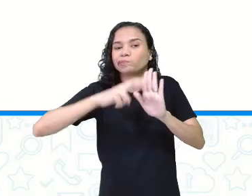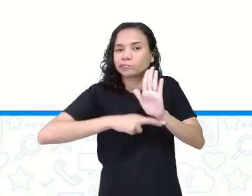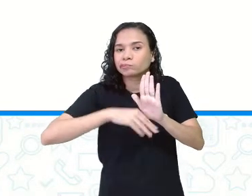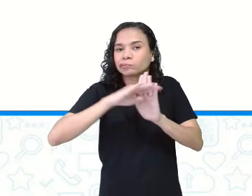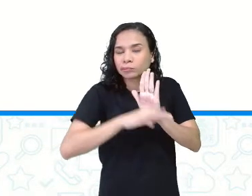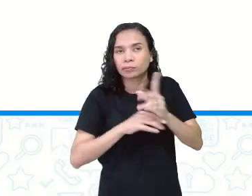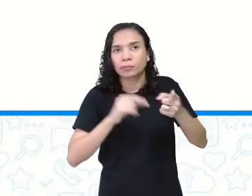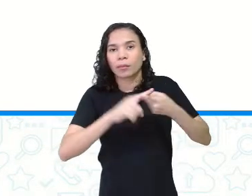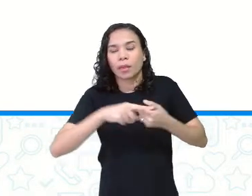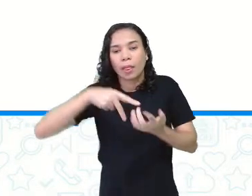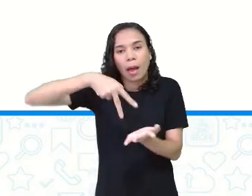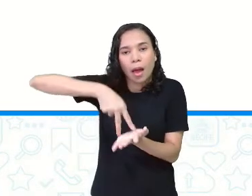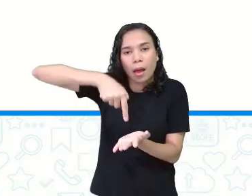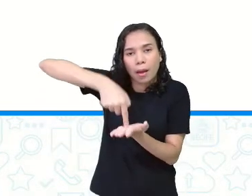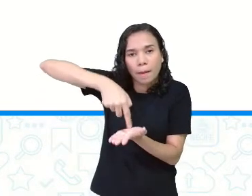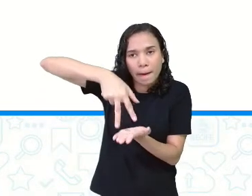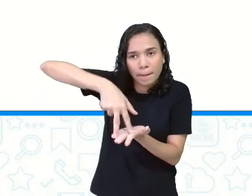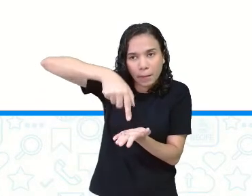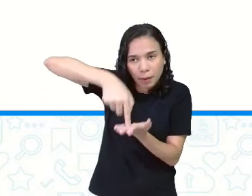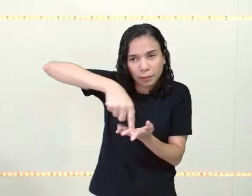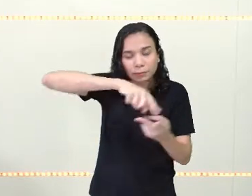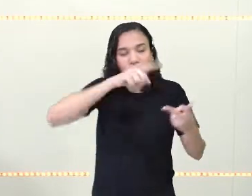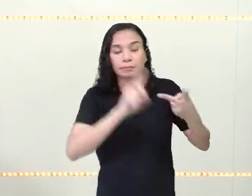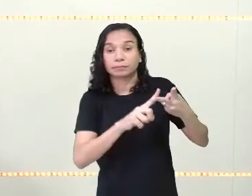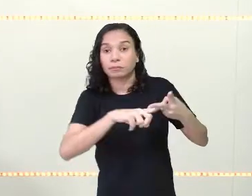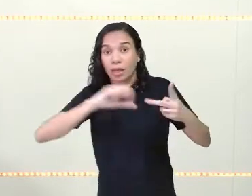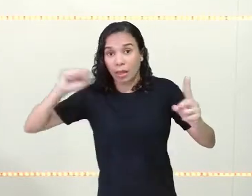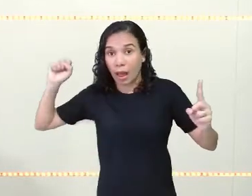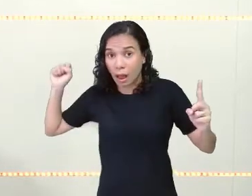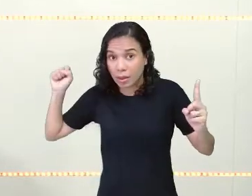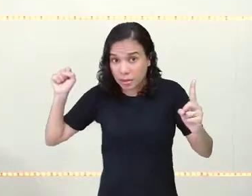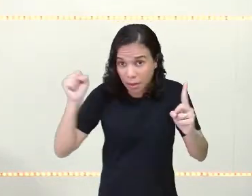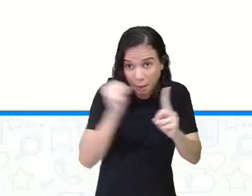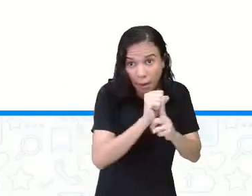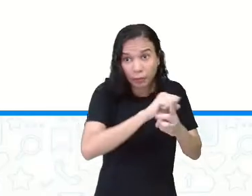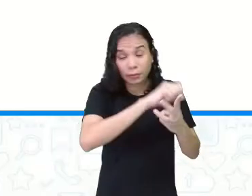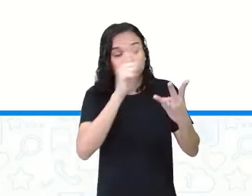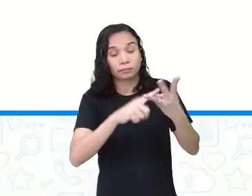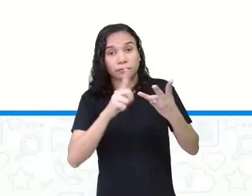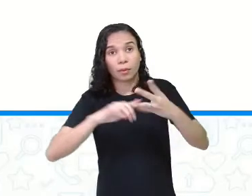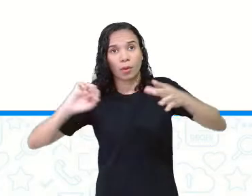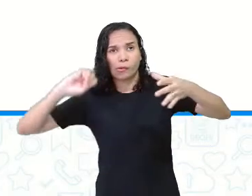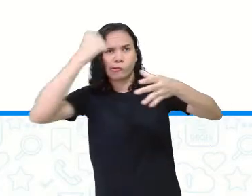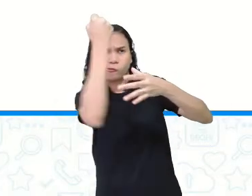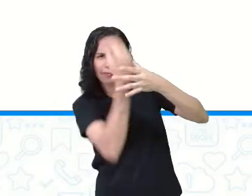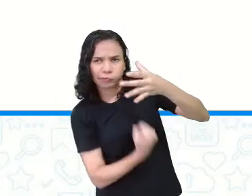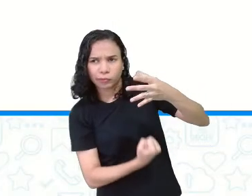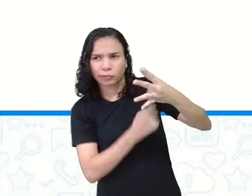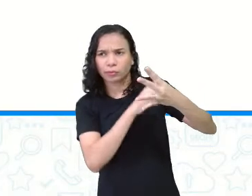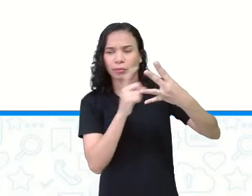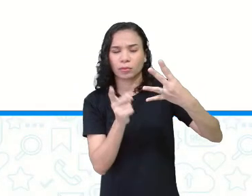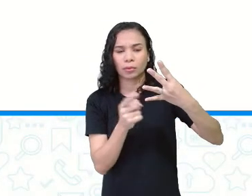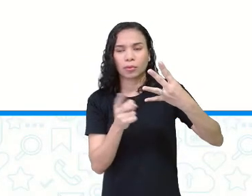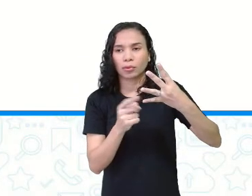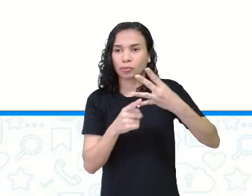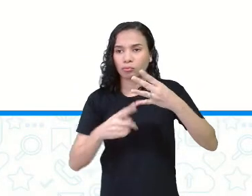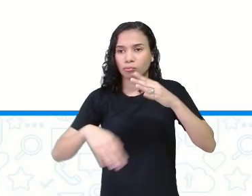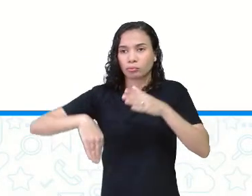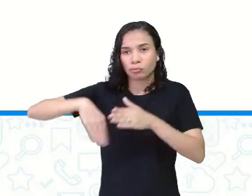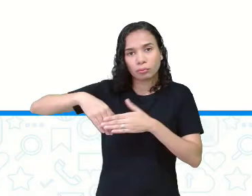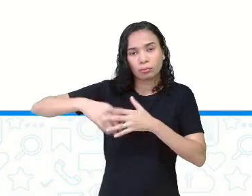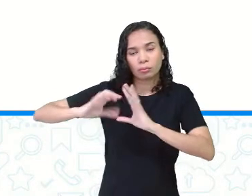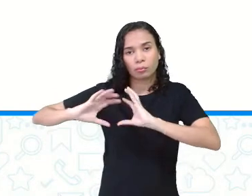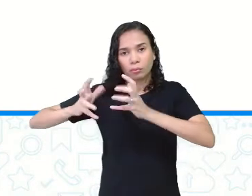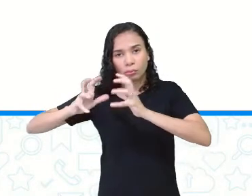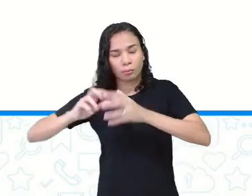Da amarelinha, as regras da queimada, as regras do basquete ou as regras do